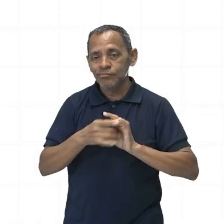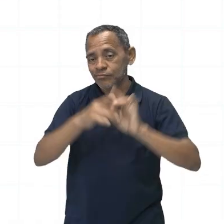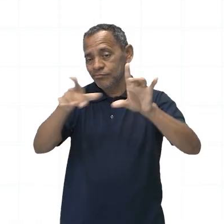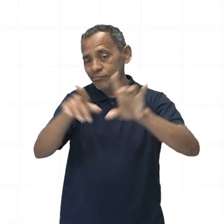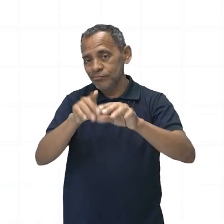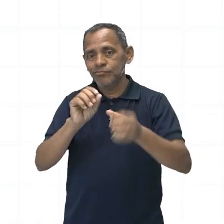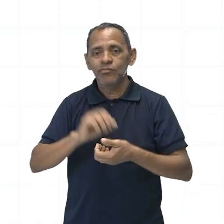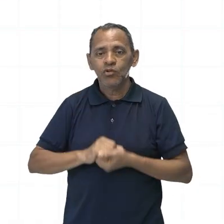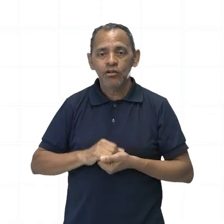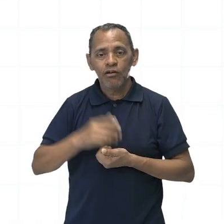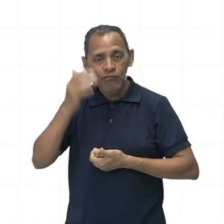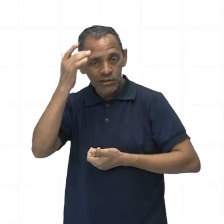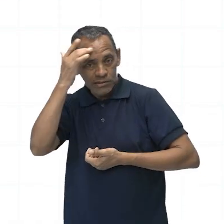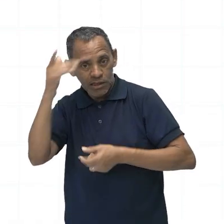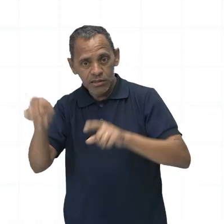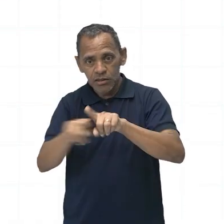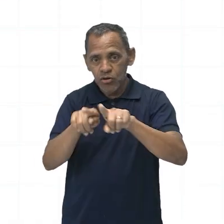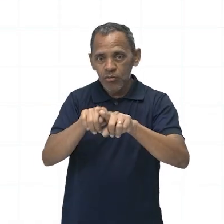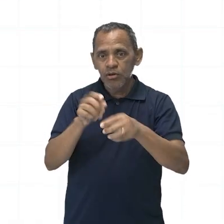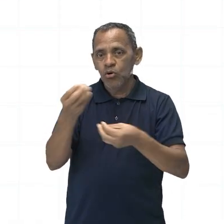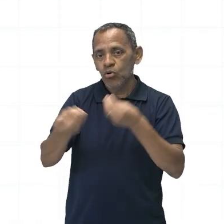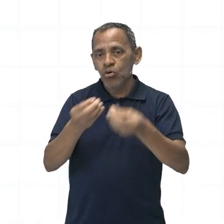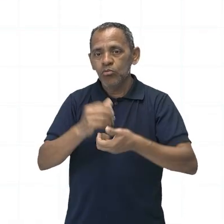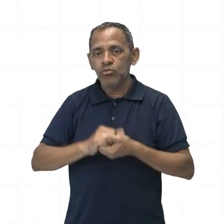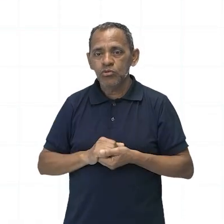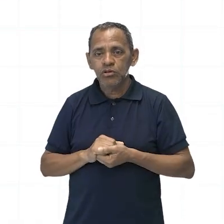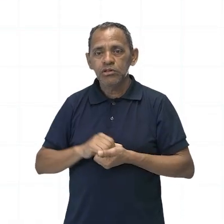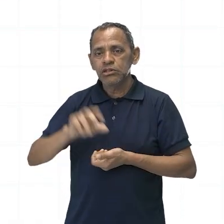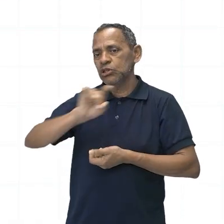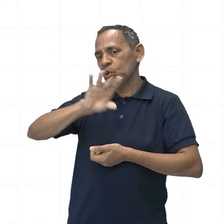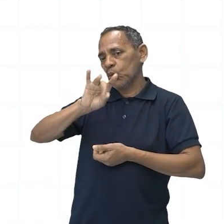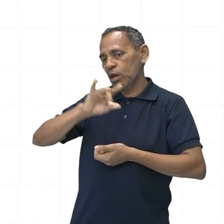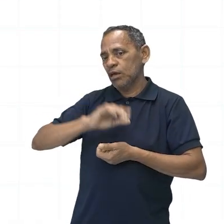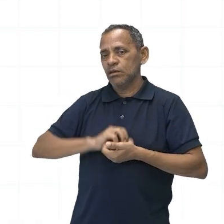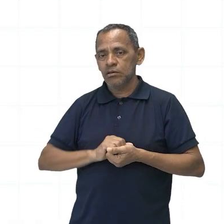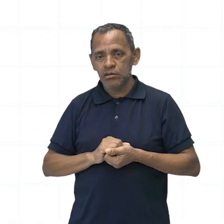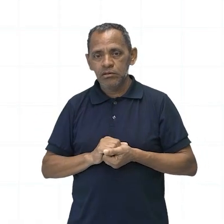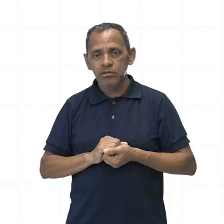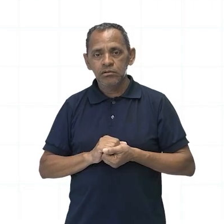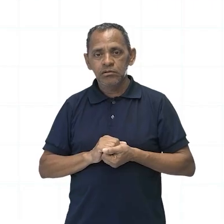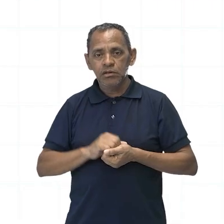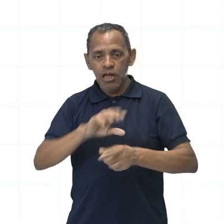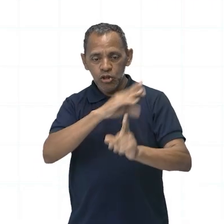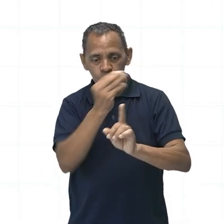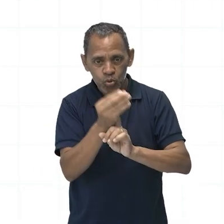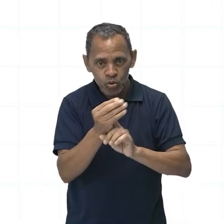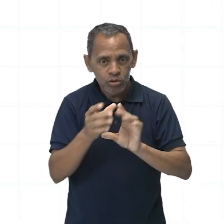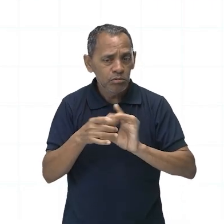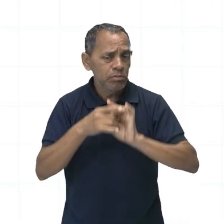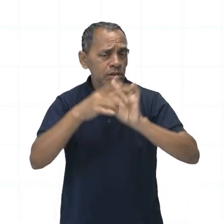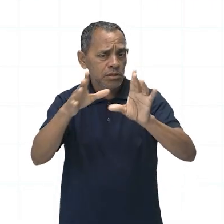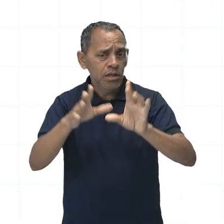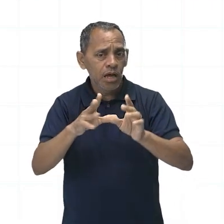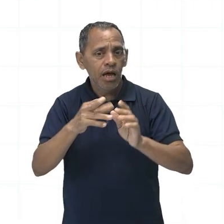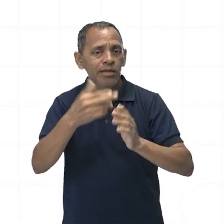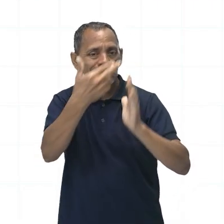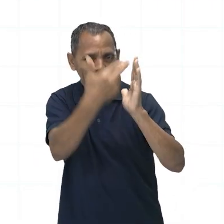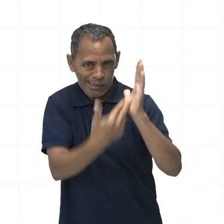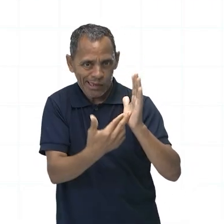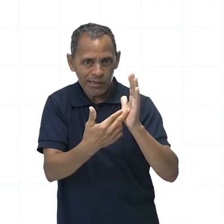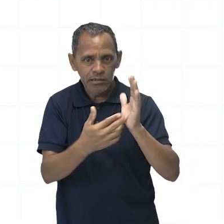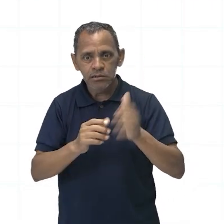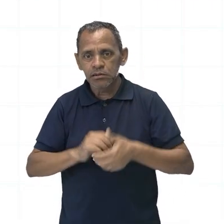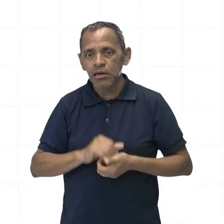da espontaneidade e da criatividade. É uma técnica que não apenas desafia os atores a se libertar